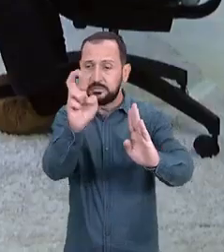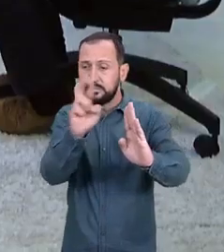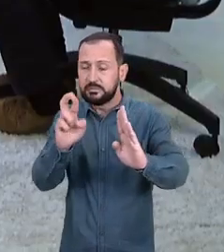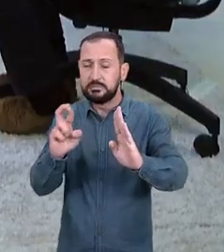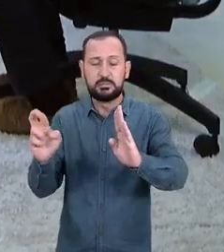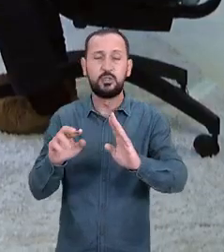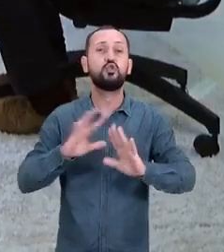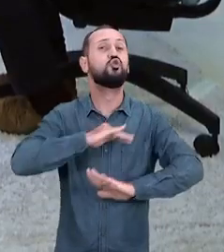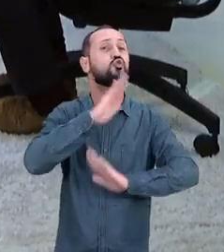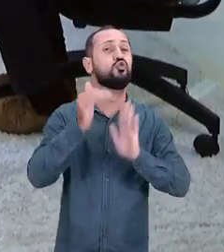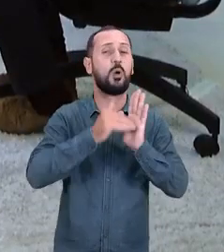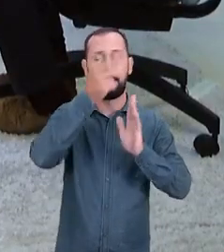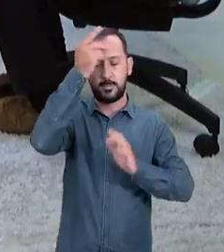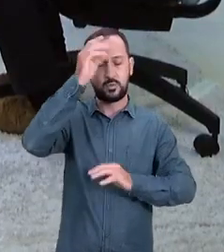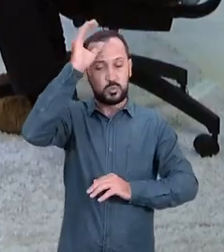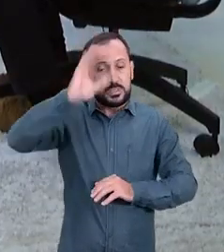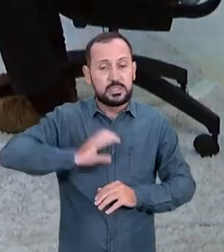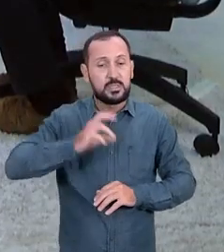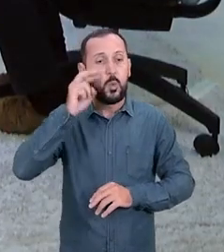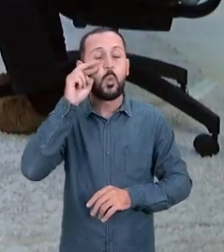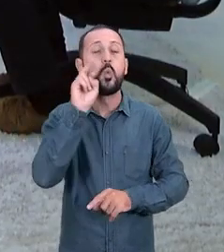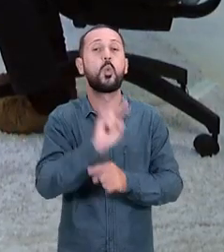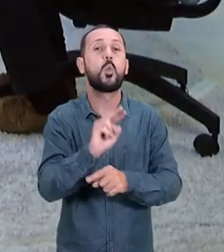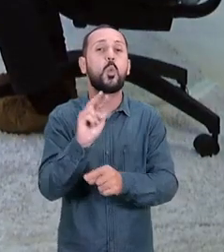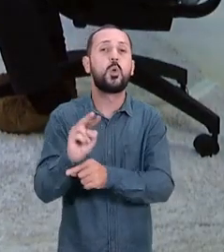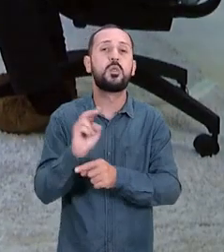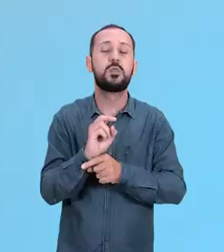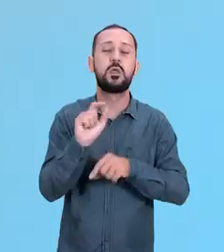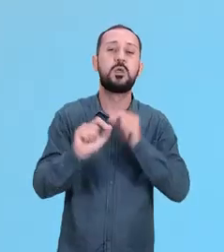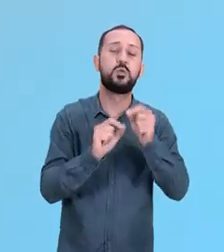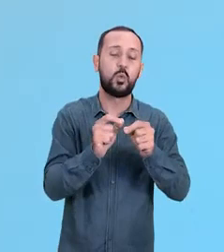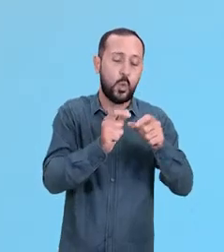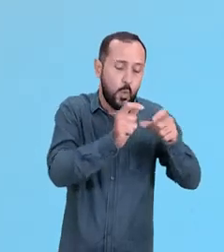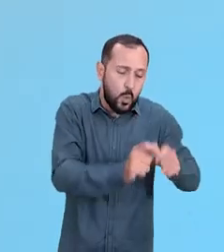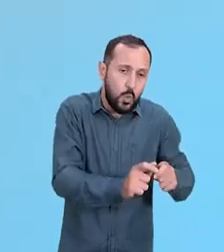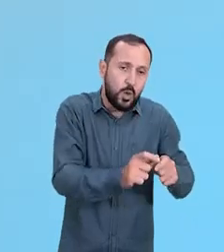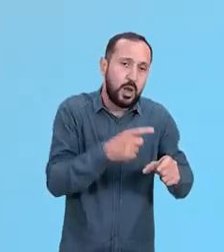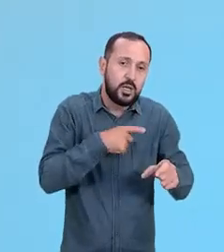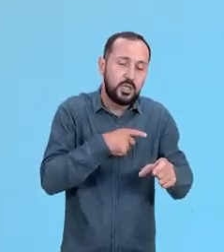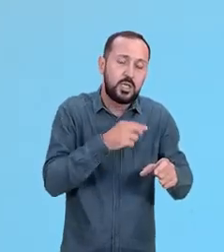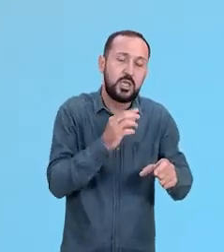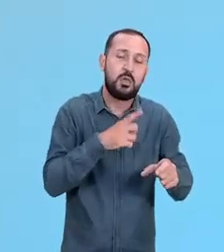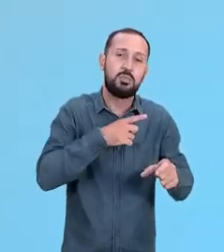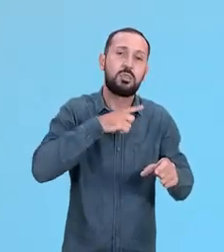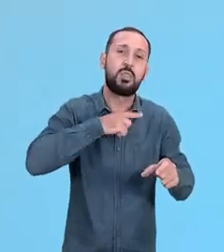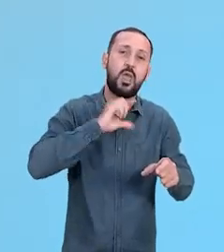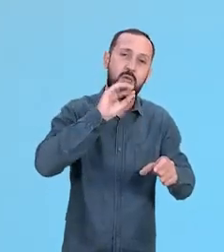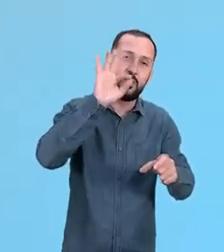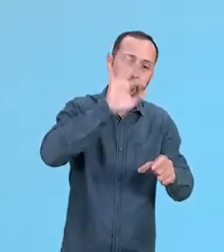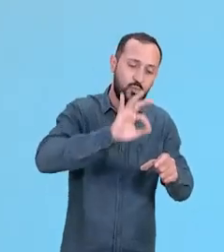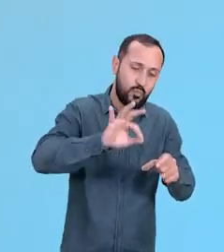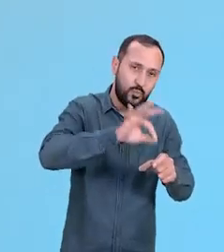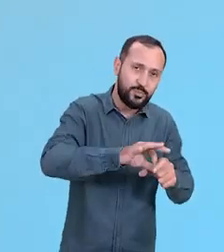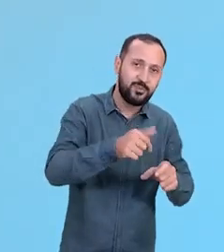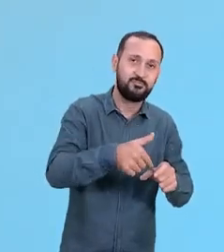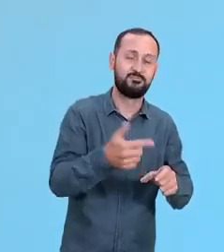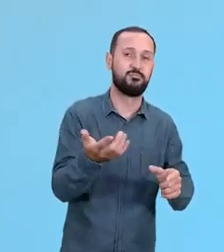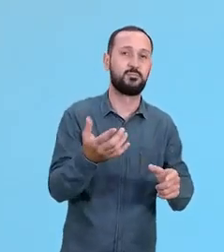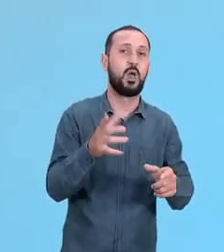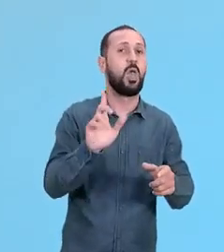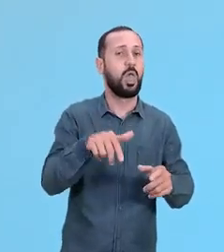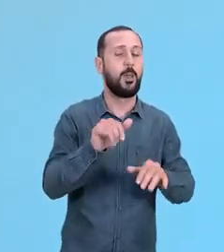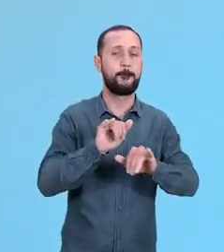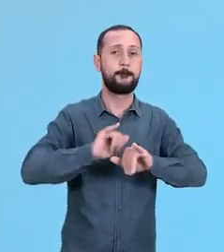casa do cidadão cuidando os focos de criação de mosquitos. Então, através